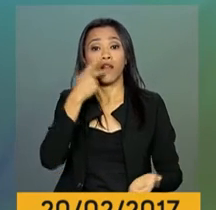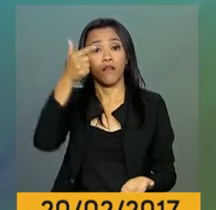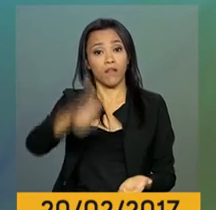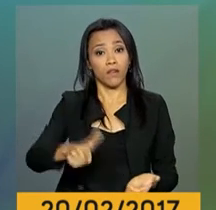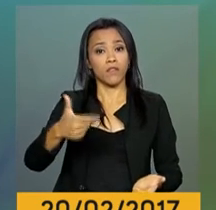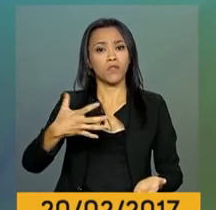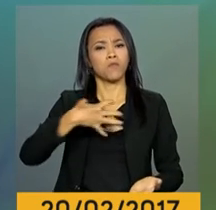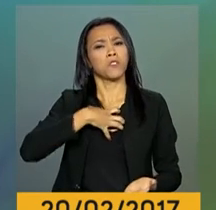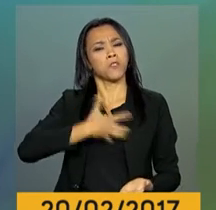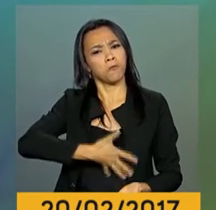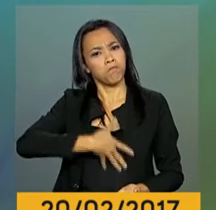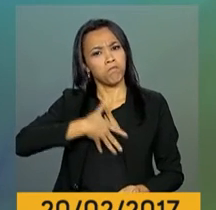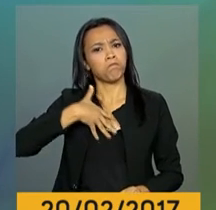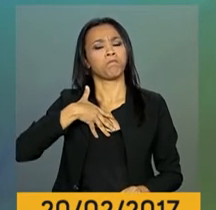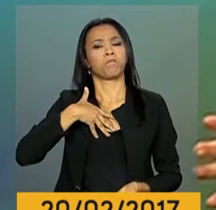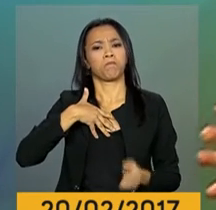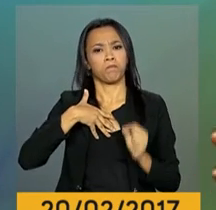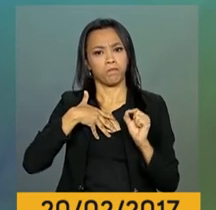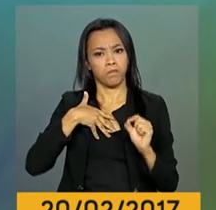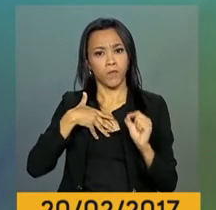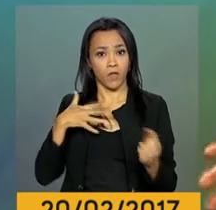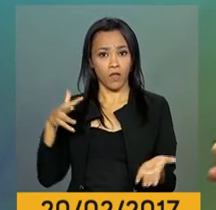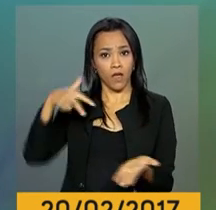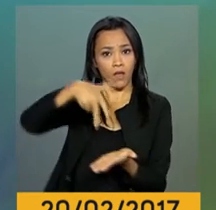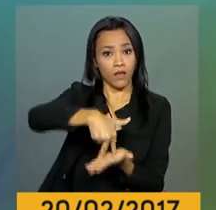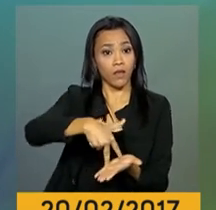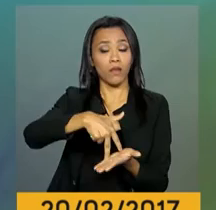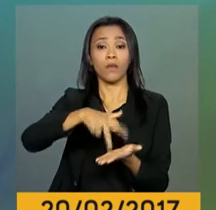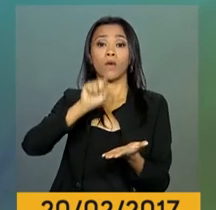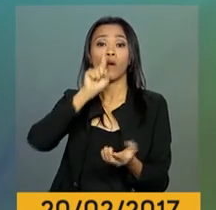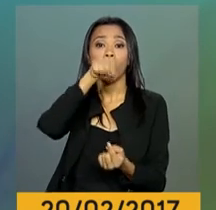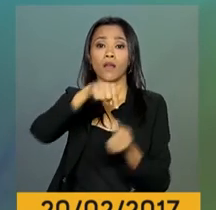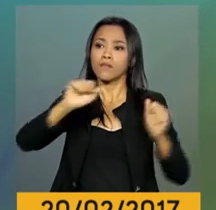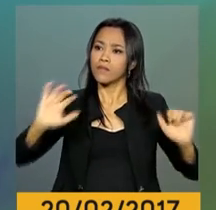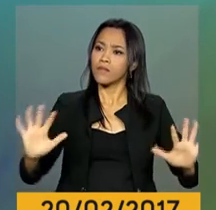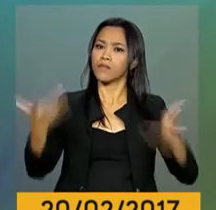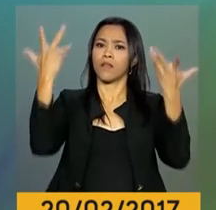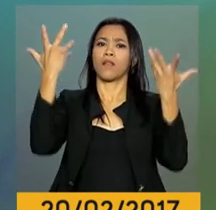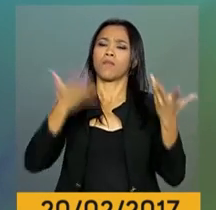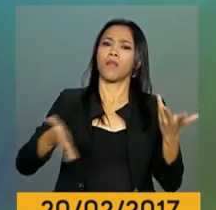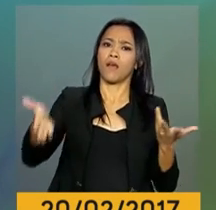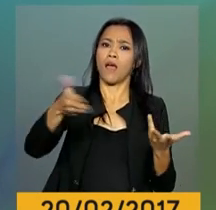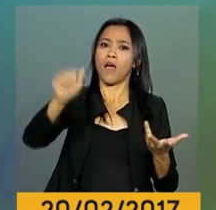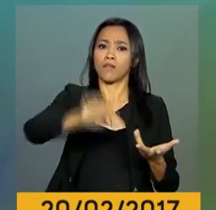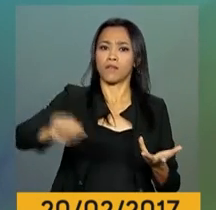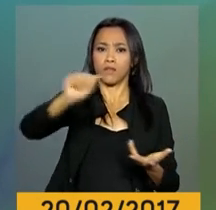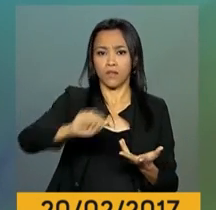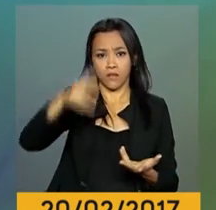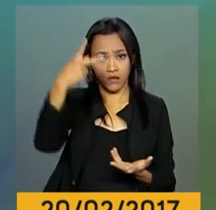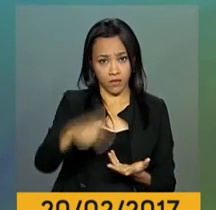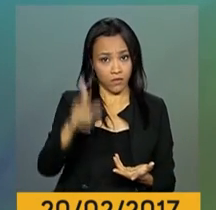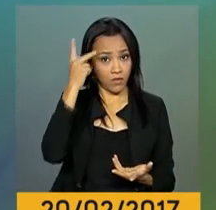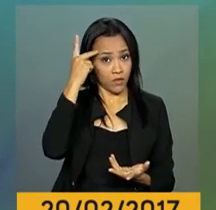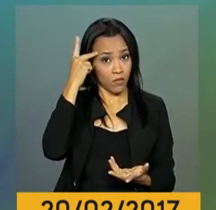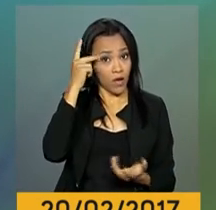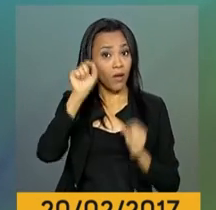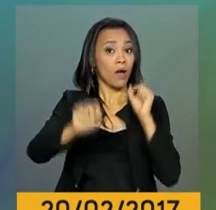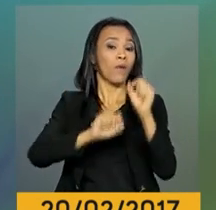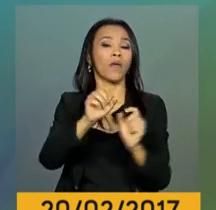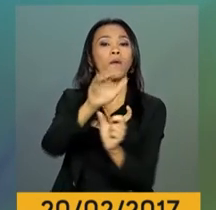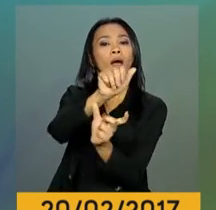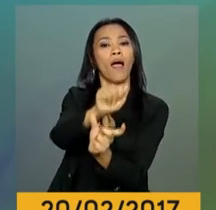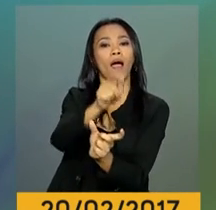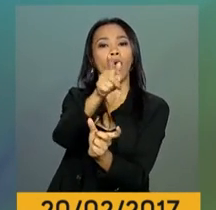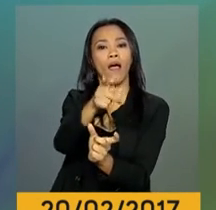satisfação que estar aqui para celebrar a Associação de São Paulo ao Agro Mais.